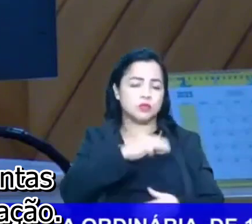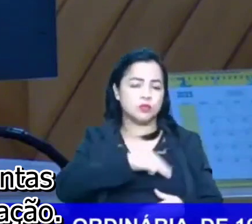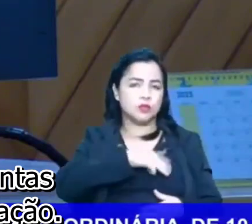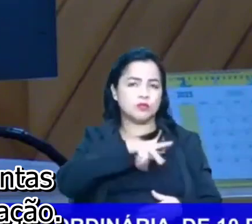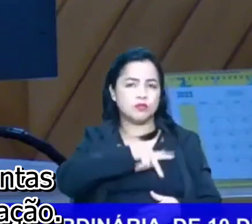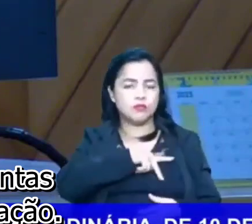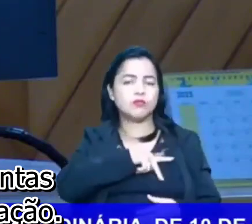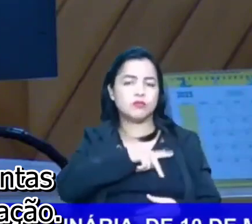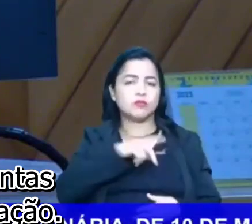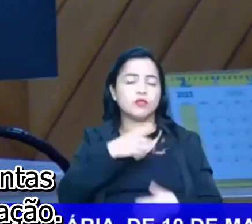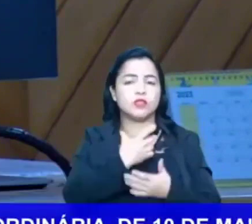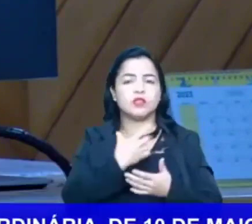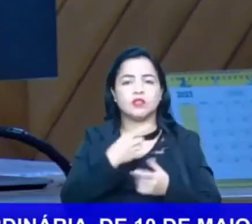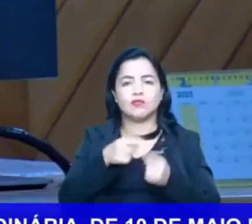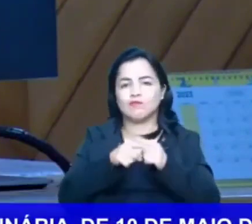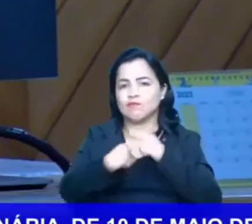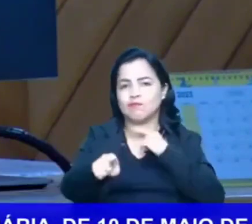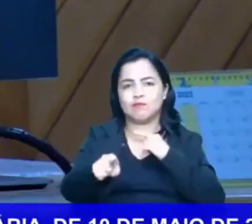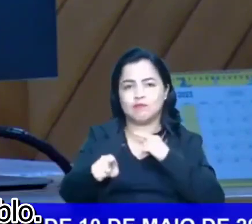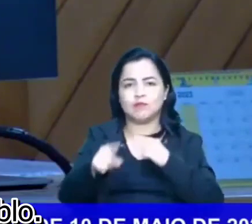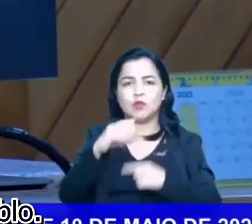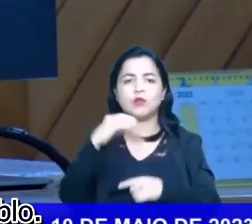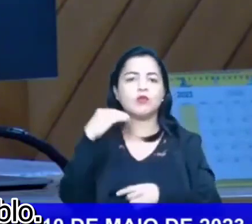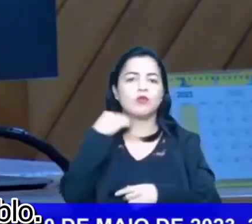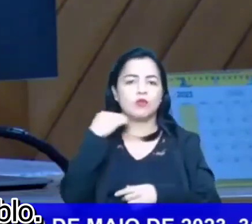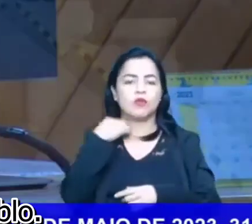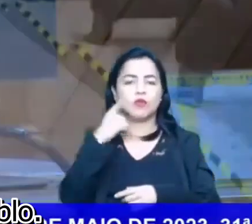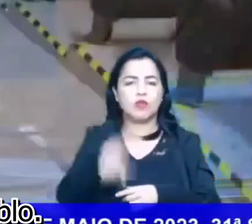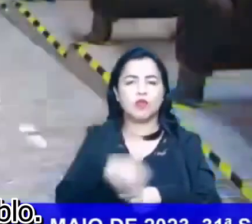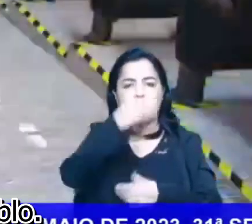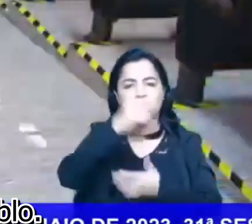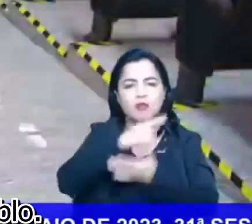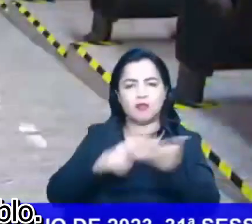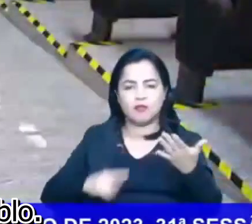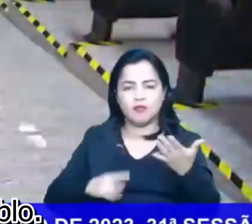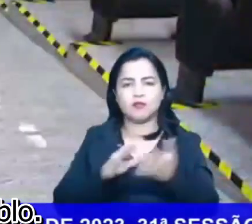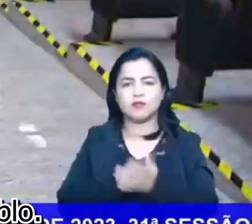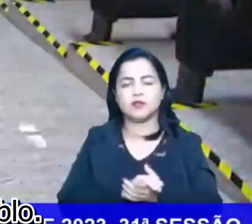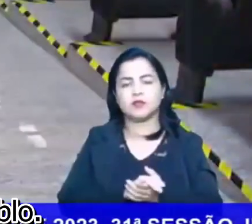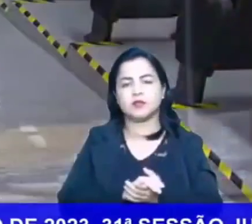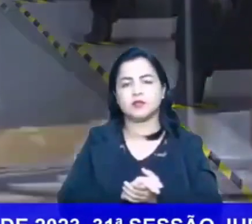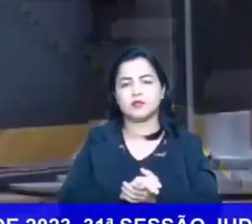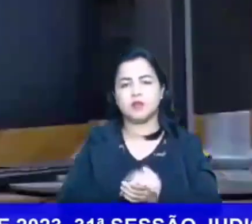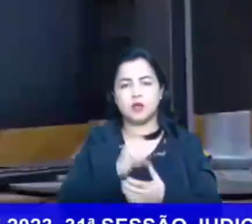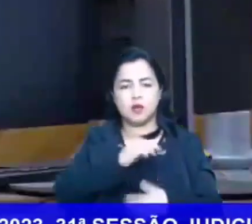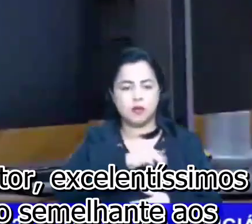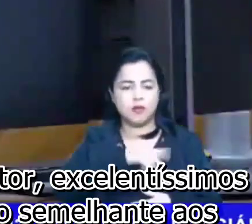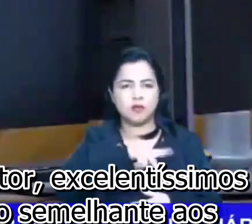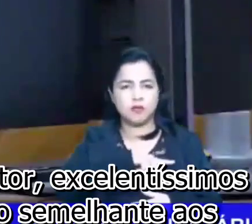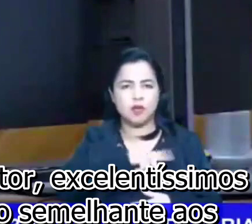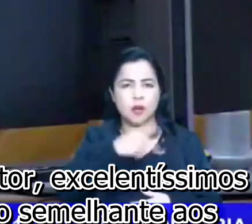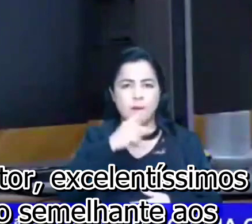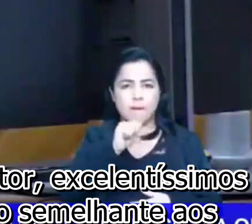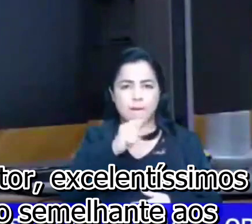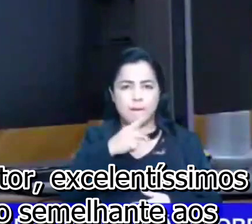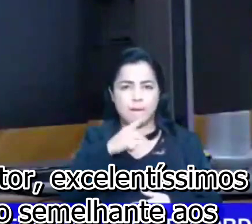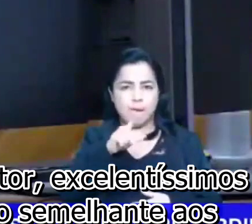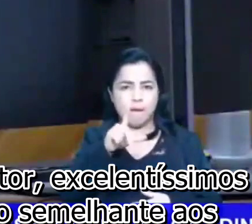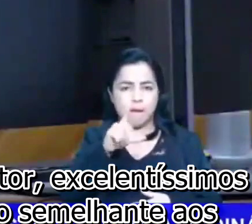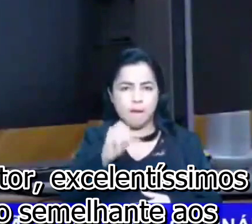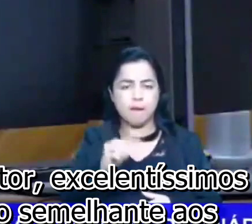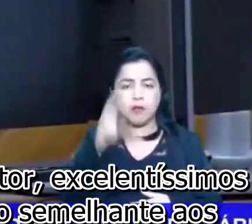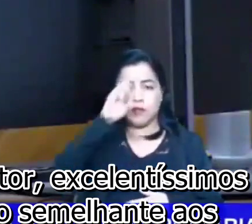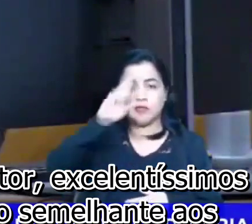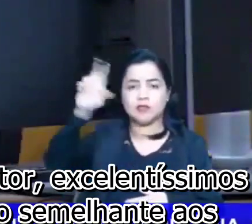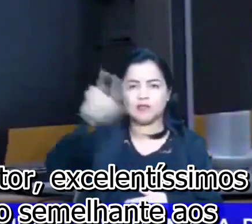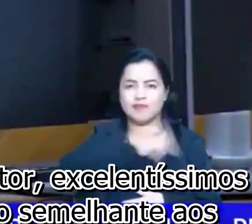Público sugeriu a desaprovação. É o relatório. É o relatório. Doutor Pablo. Obrigado, excelentíssimo presidente,